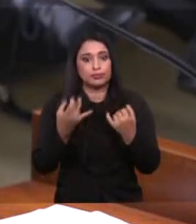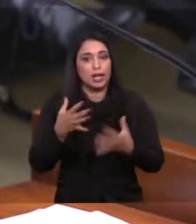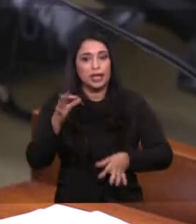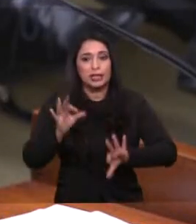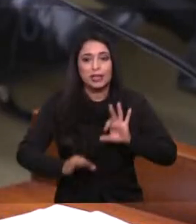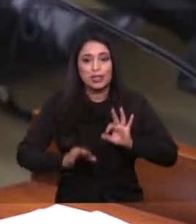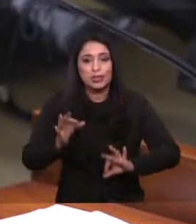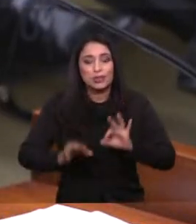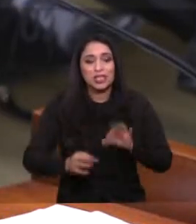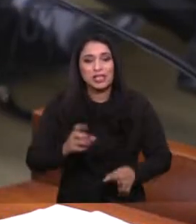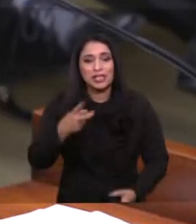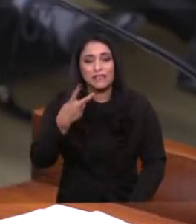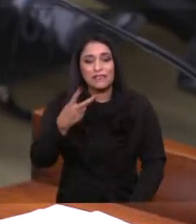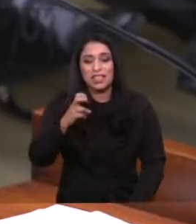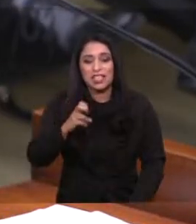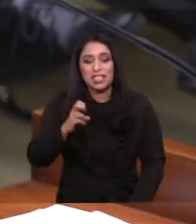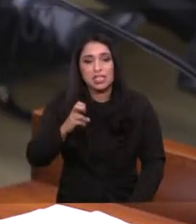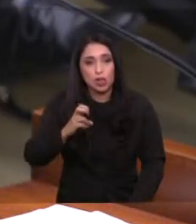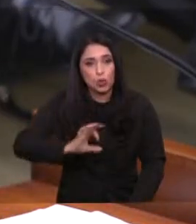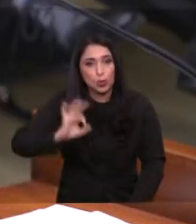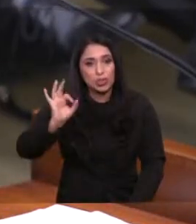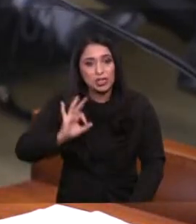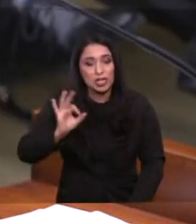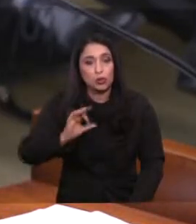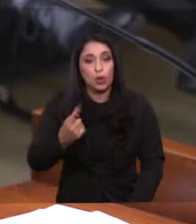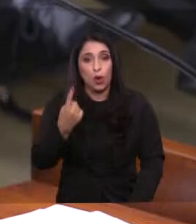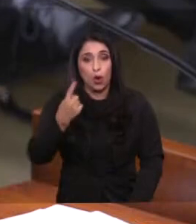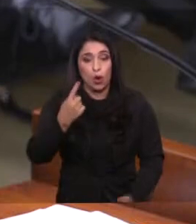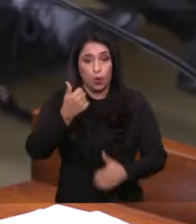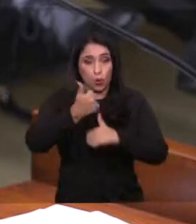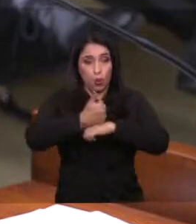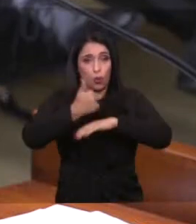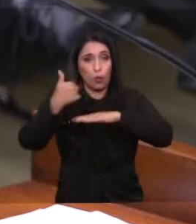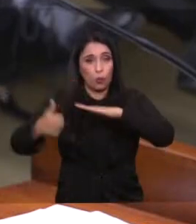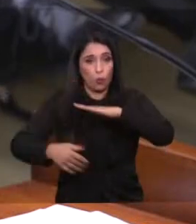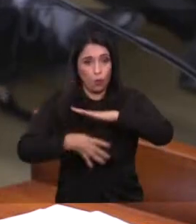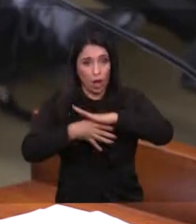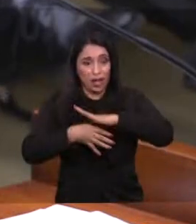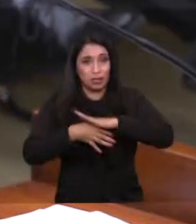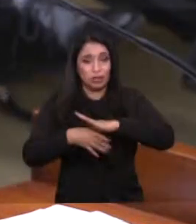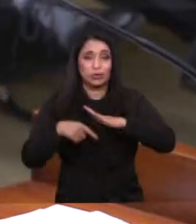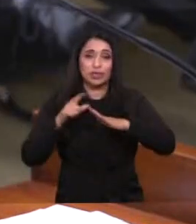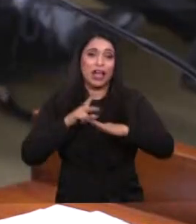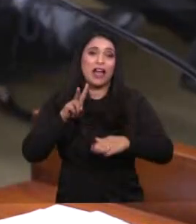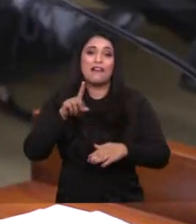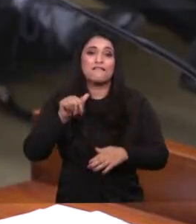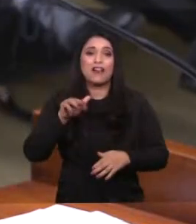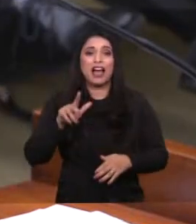alcança 25%, ou seja, 1/4 dos cargos estão vagos. Na